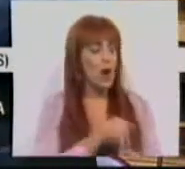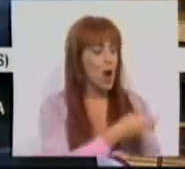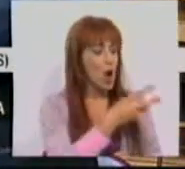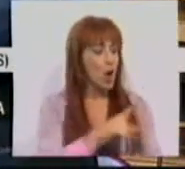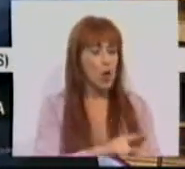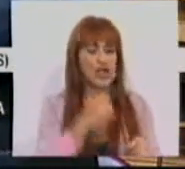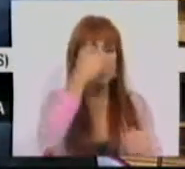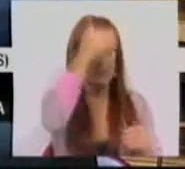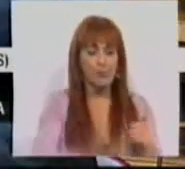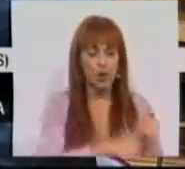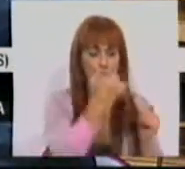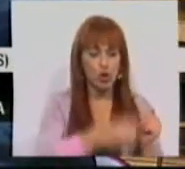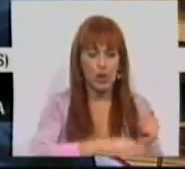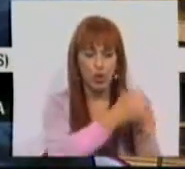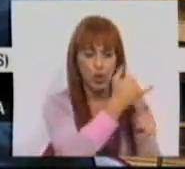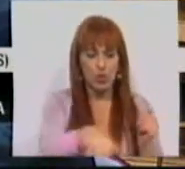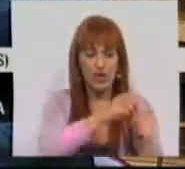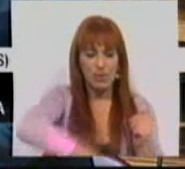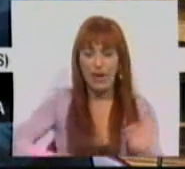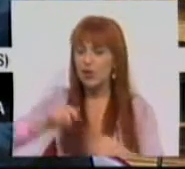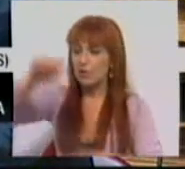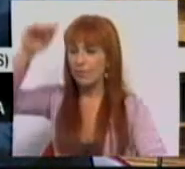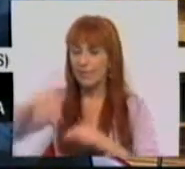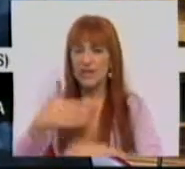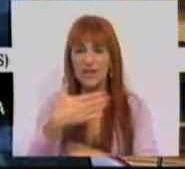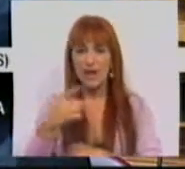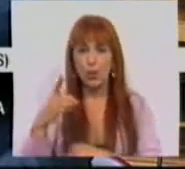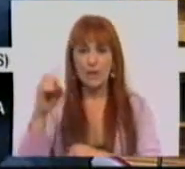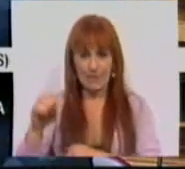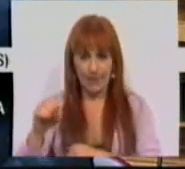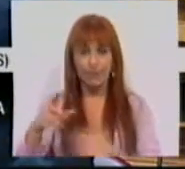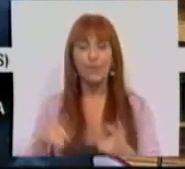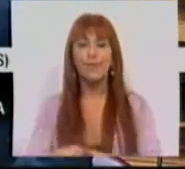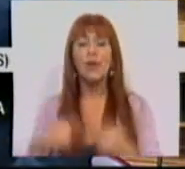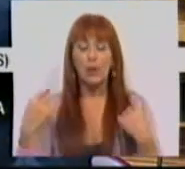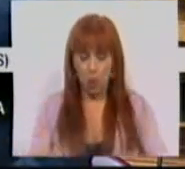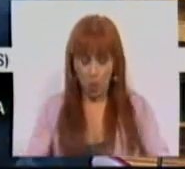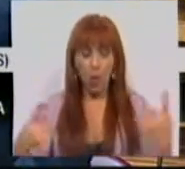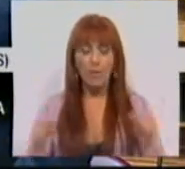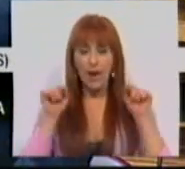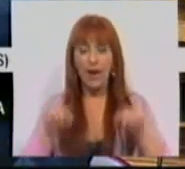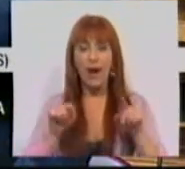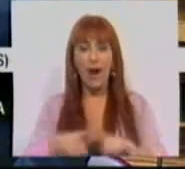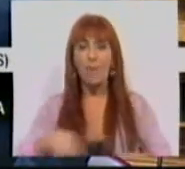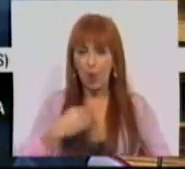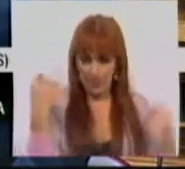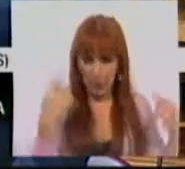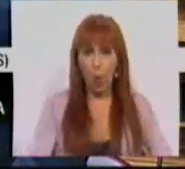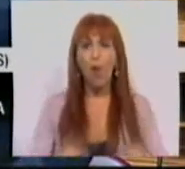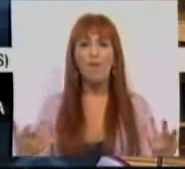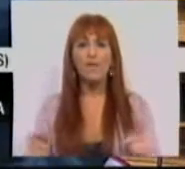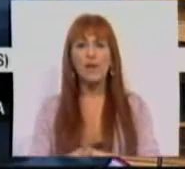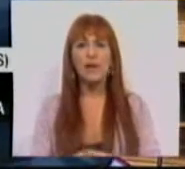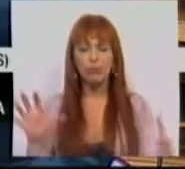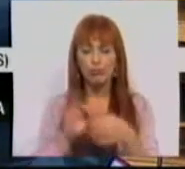do Pardão de 200 metros para 170. Houve, pois, essa preocupação